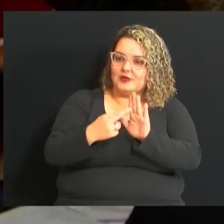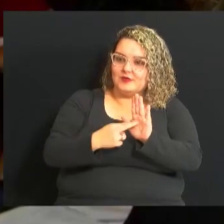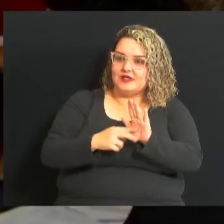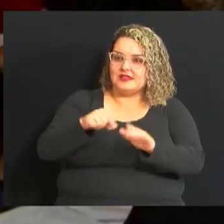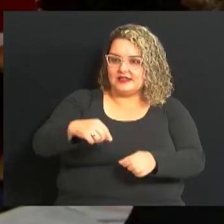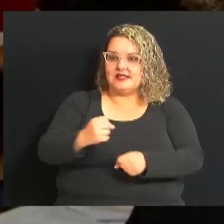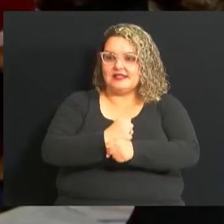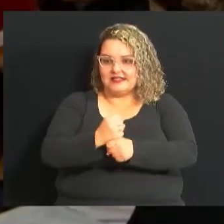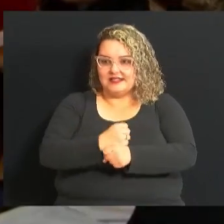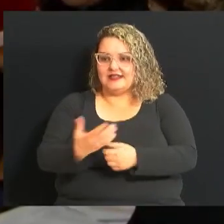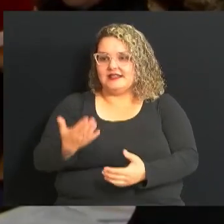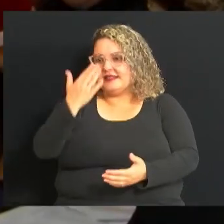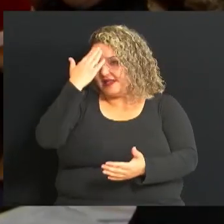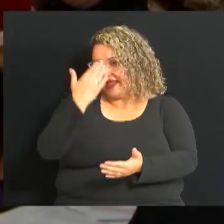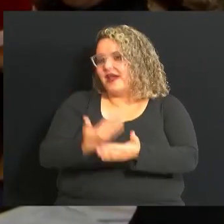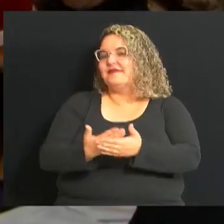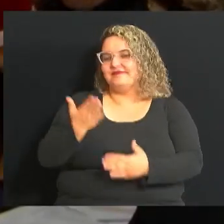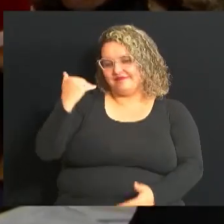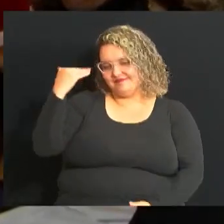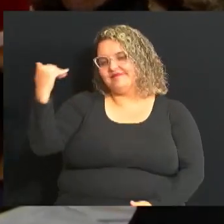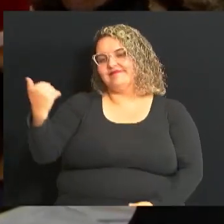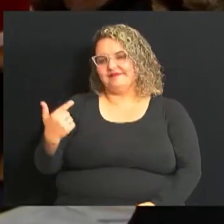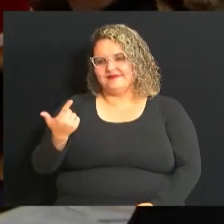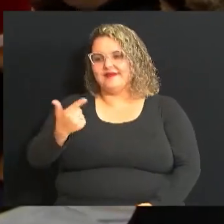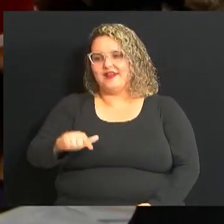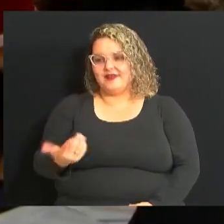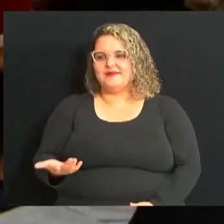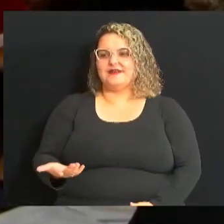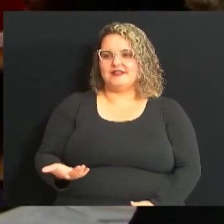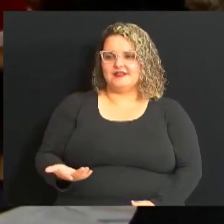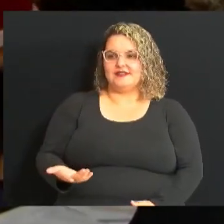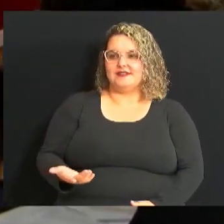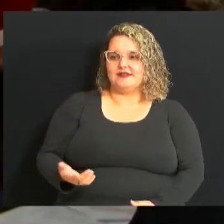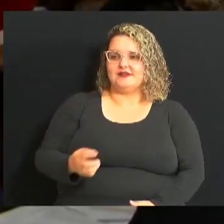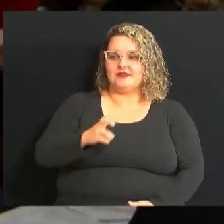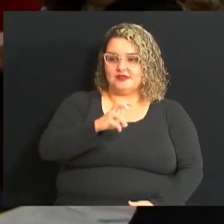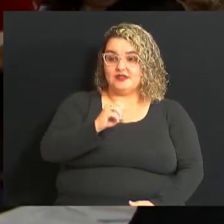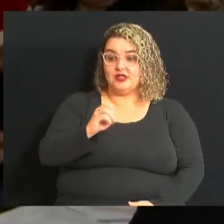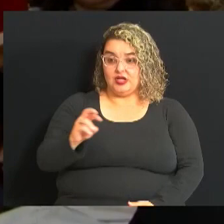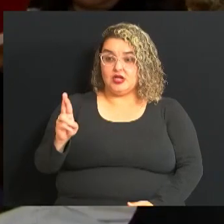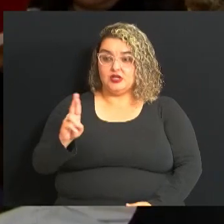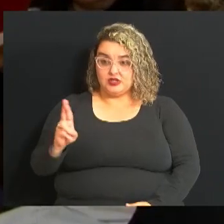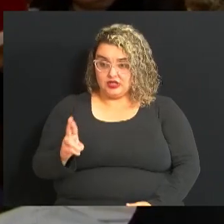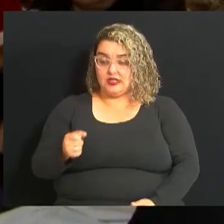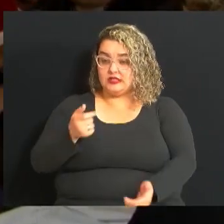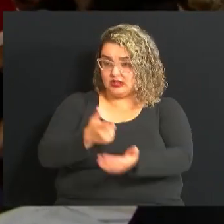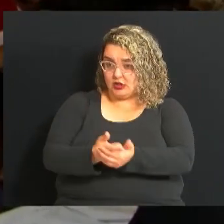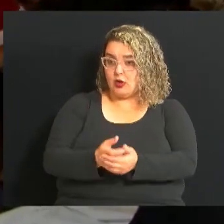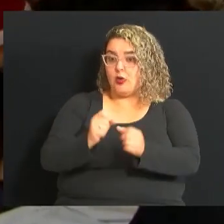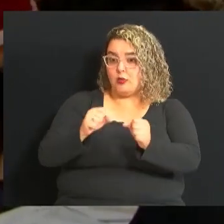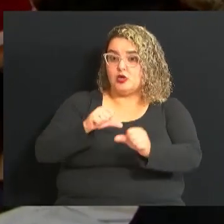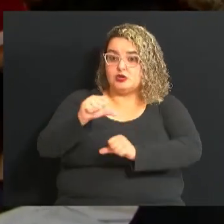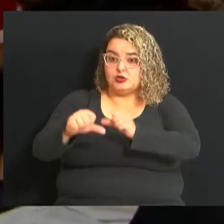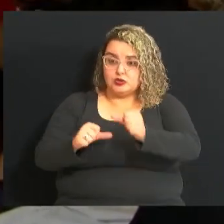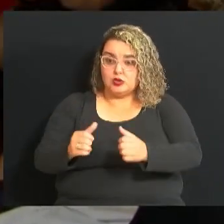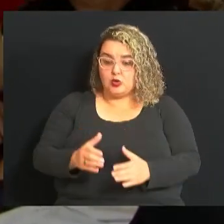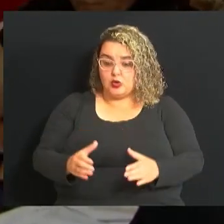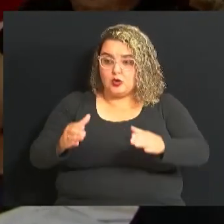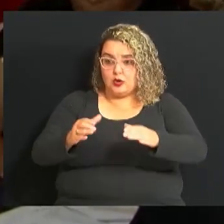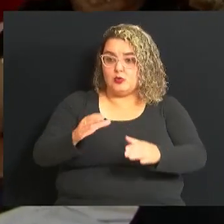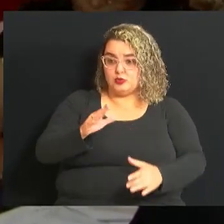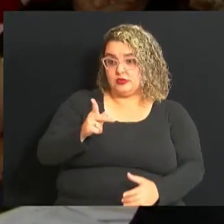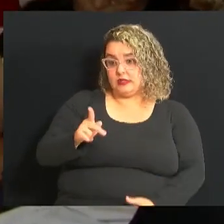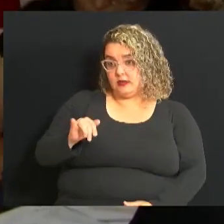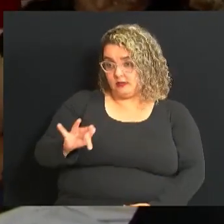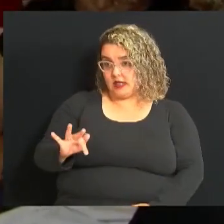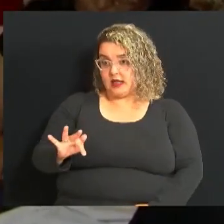a gente acredita que vai ser um sucesso novamente. Então, a partir de R$500 em compras, os clientes podem trocar por um panetone por CPF, isso é válido